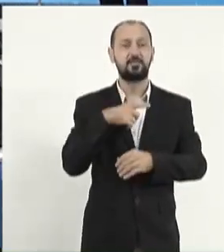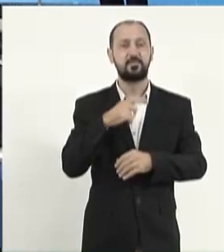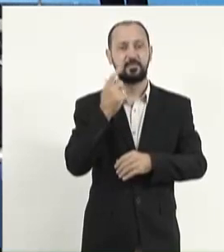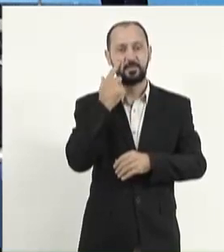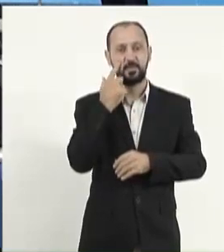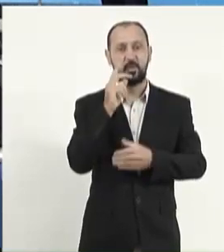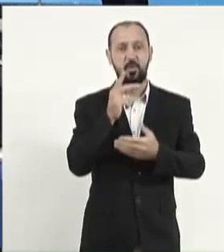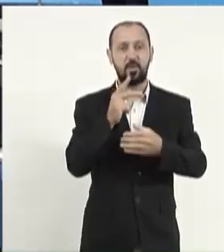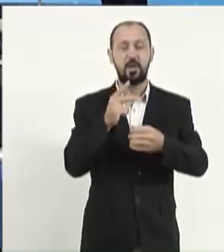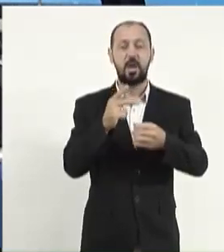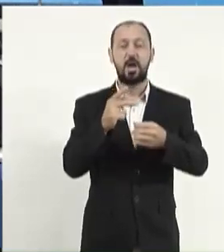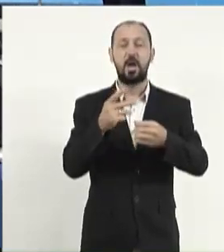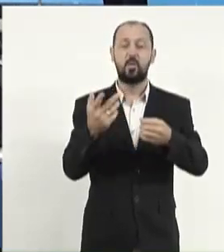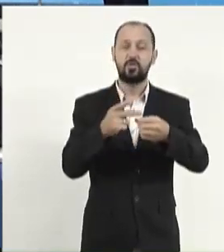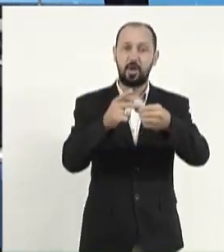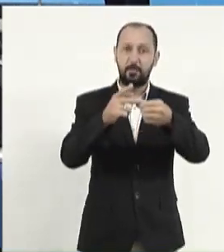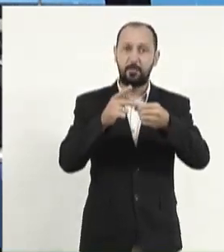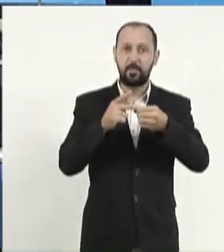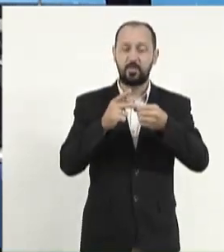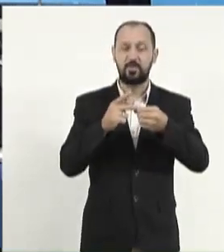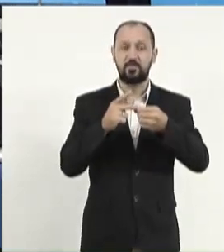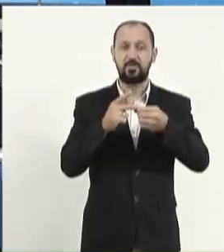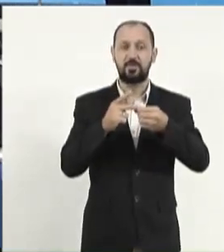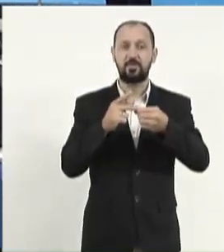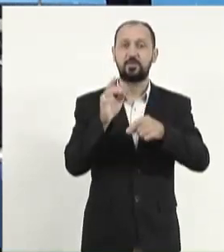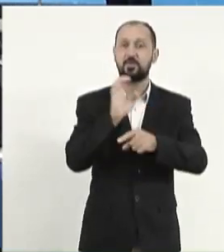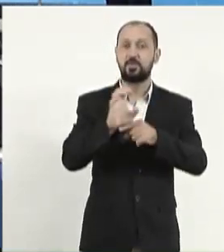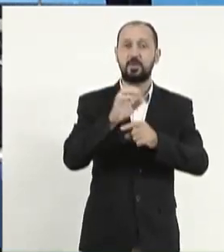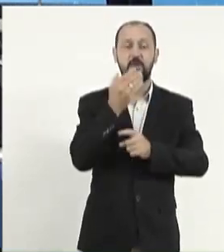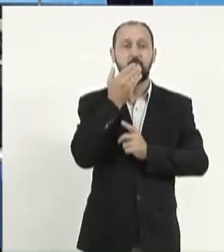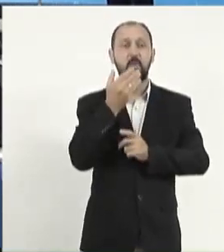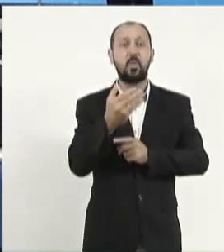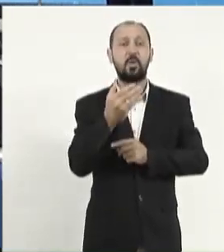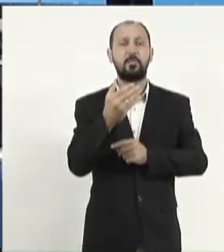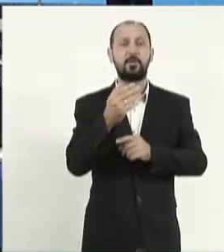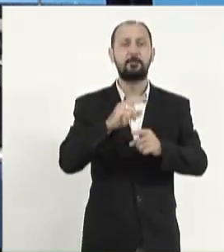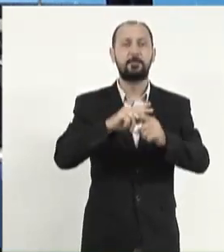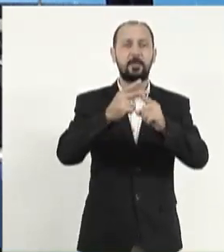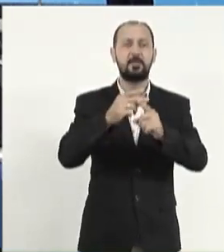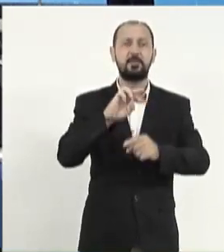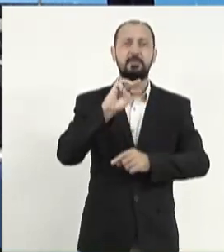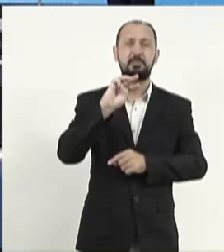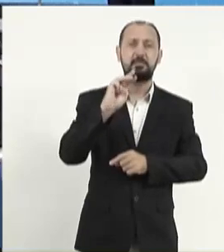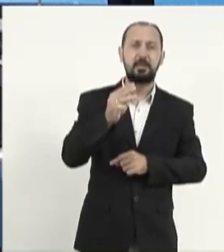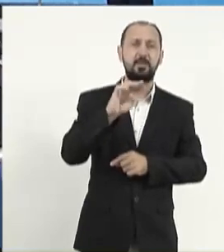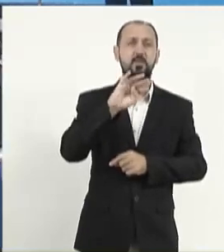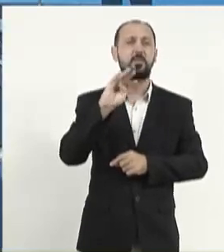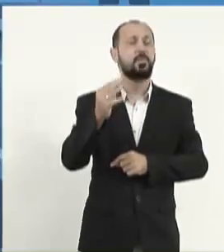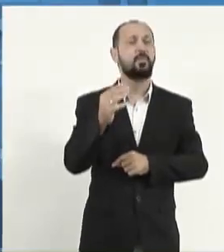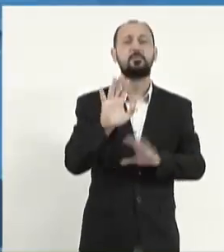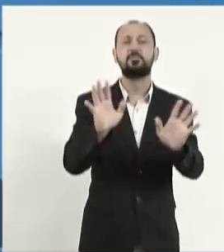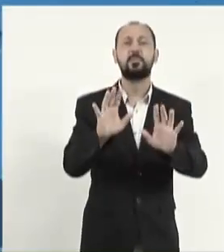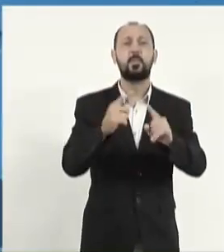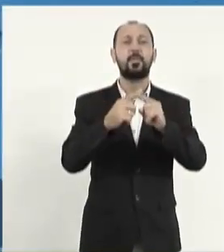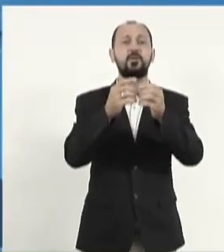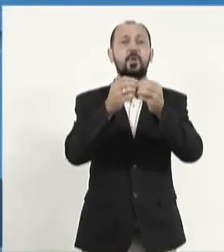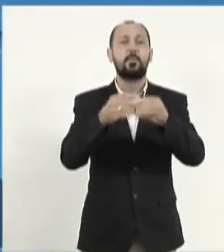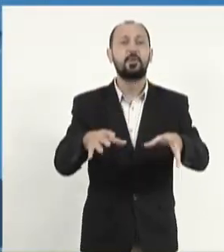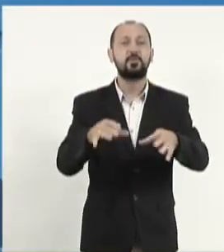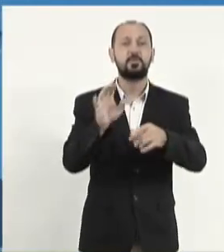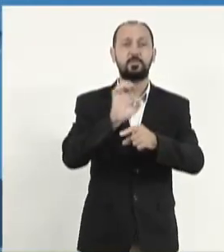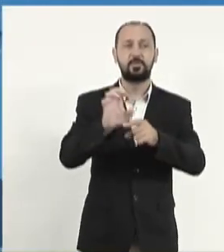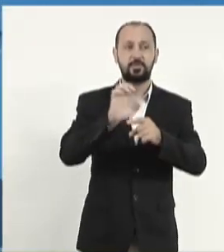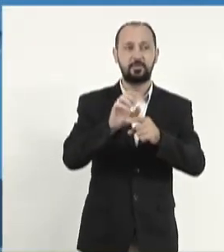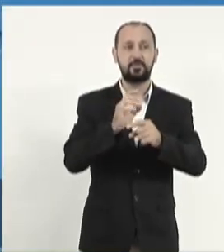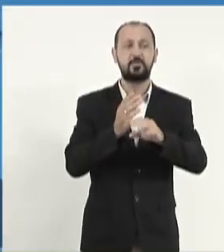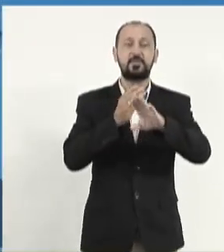a Procuradoria do Estado, ela não cobra tributos até R$3, R$4.000, porque gera prejuízo para o Estado